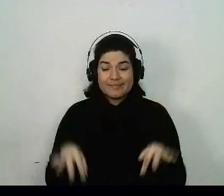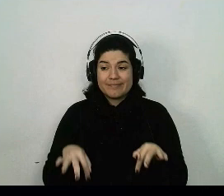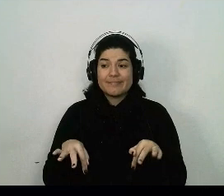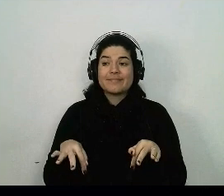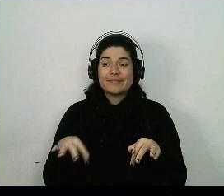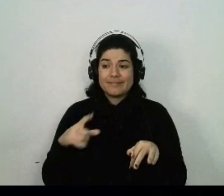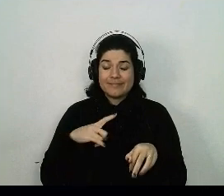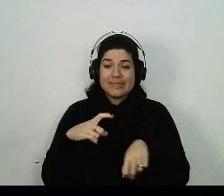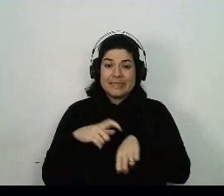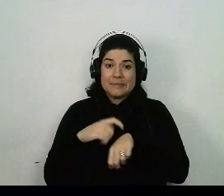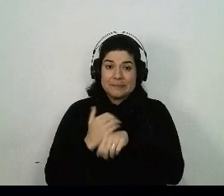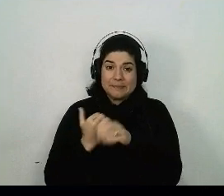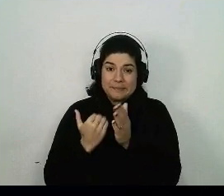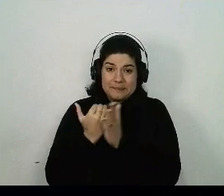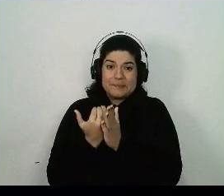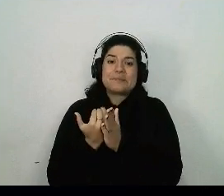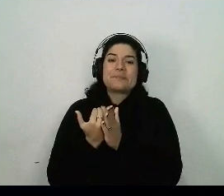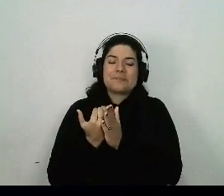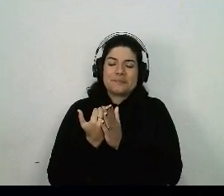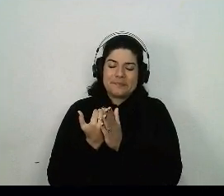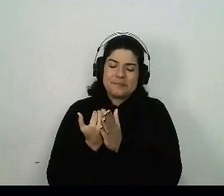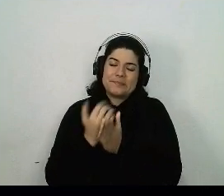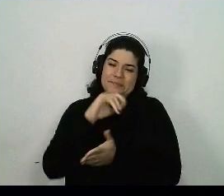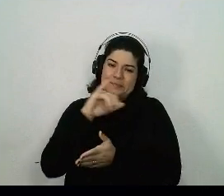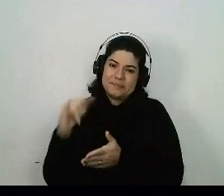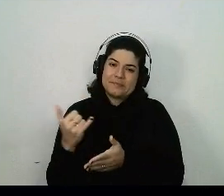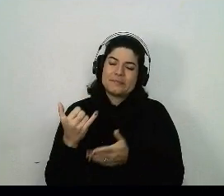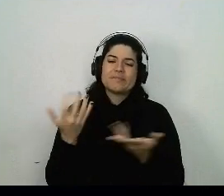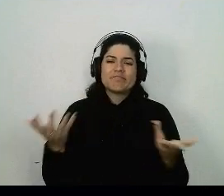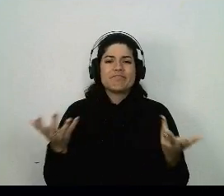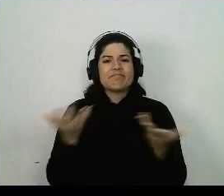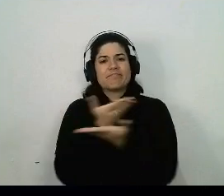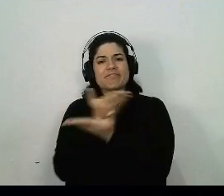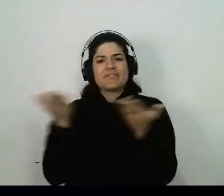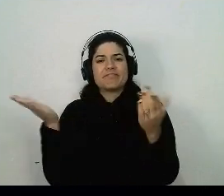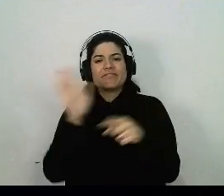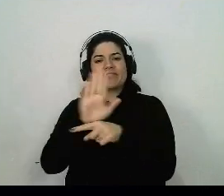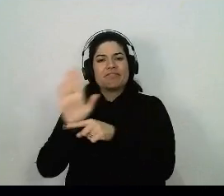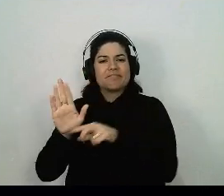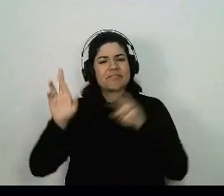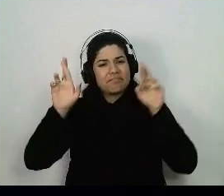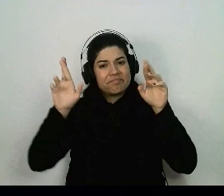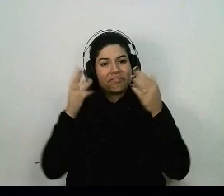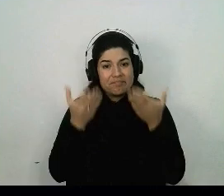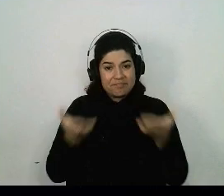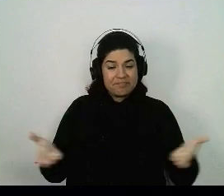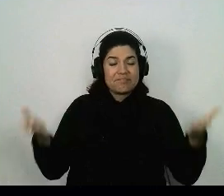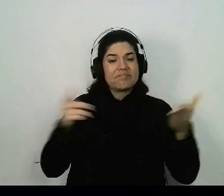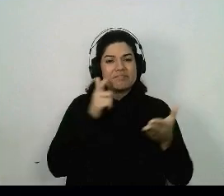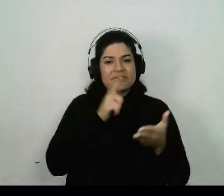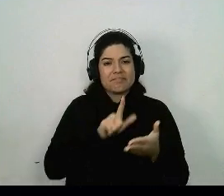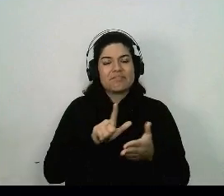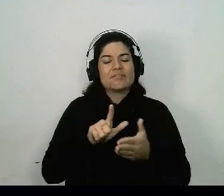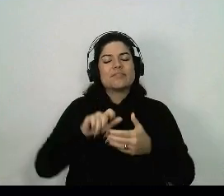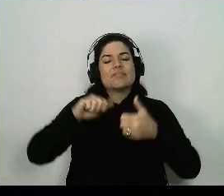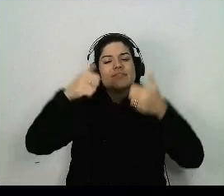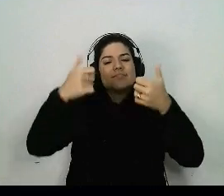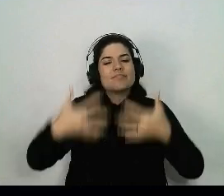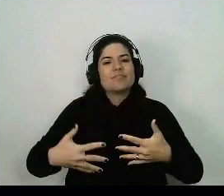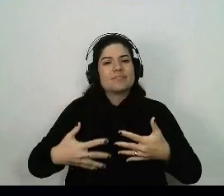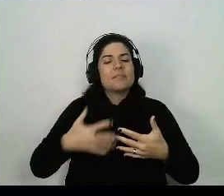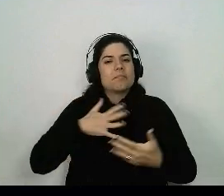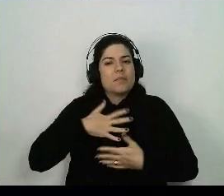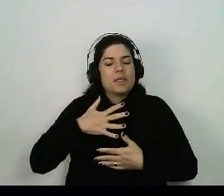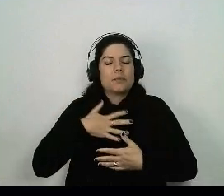mais espaço do que me foi dado. Eu espero ter contribuído aí um pouco com vocês para trazer um pouco da minha visão